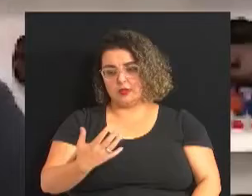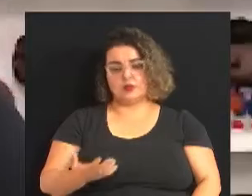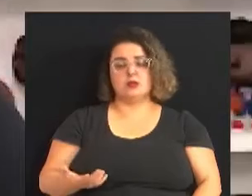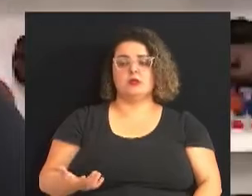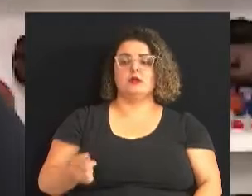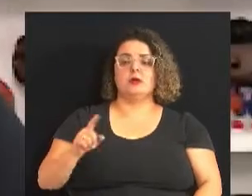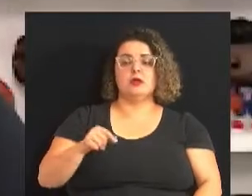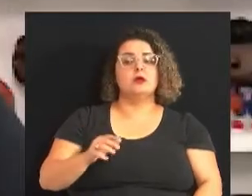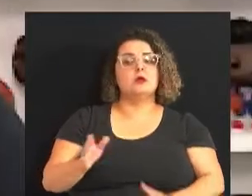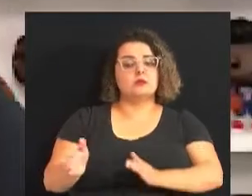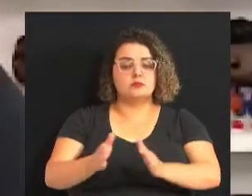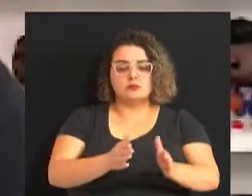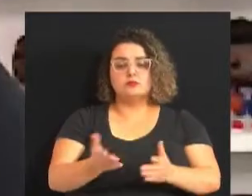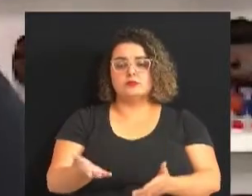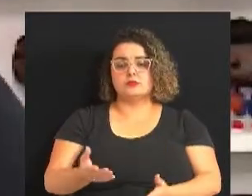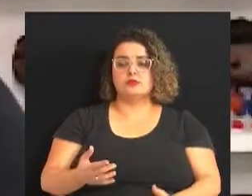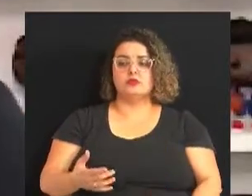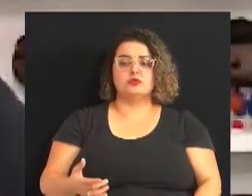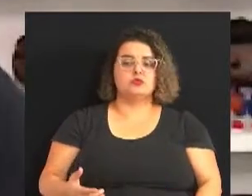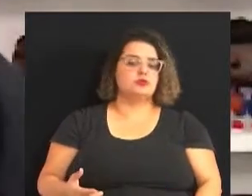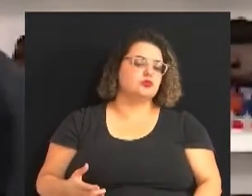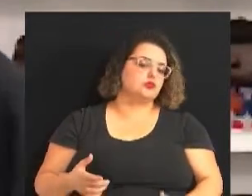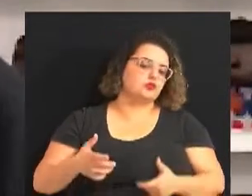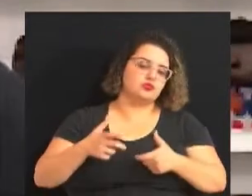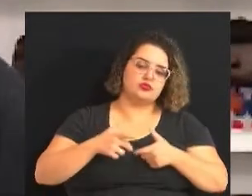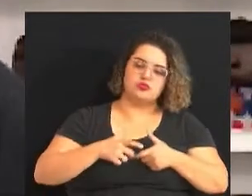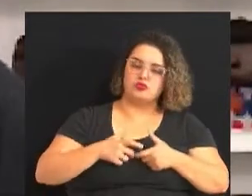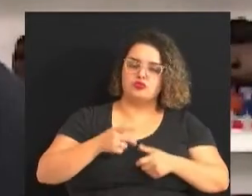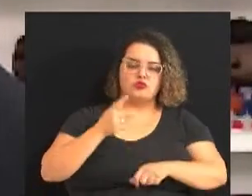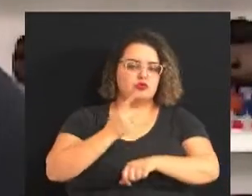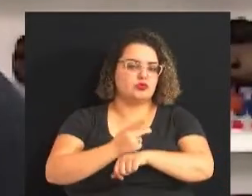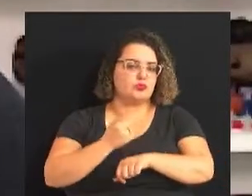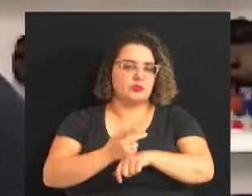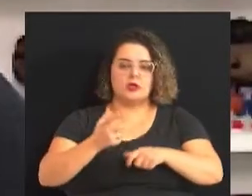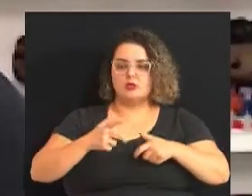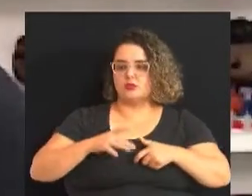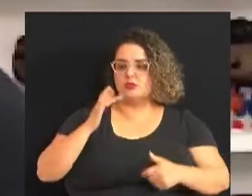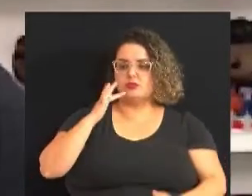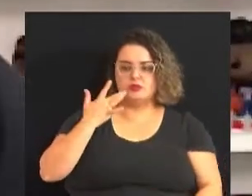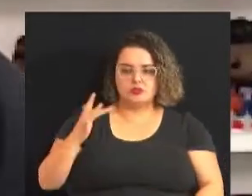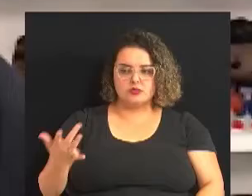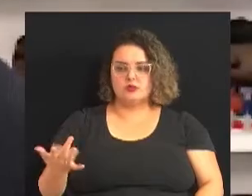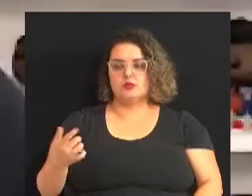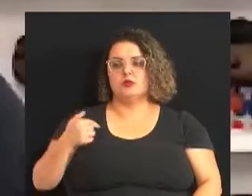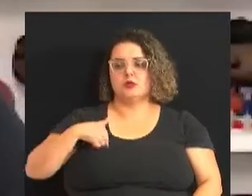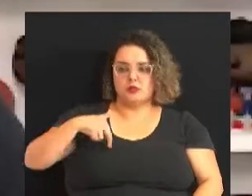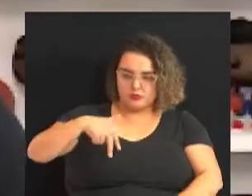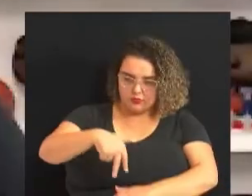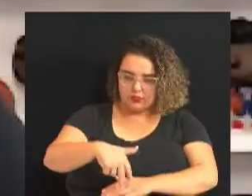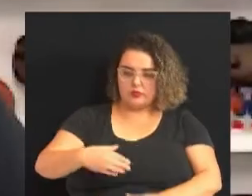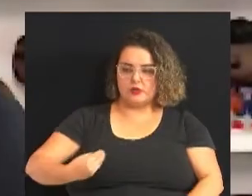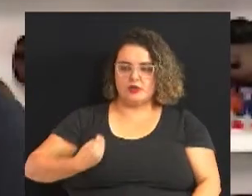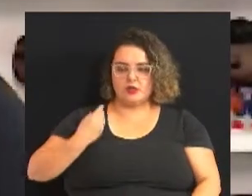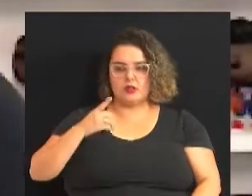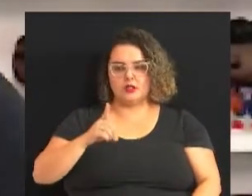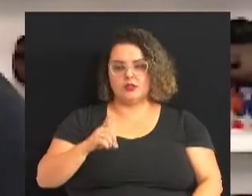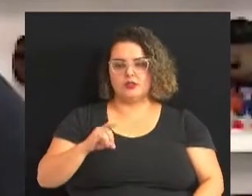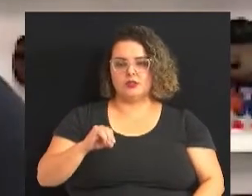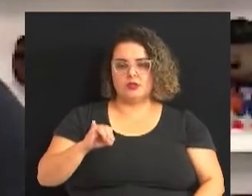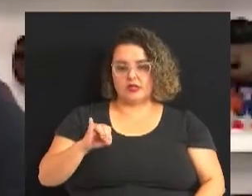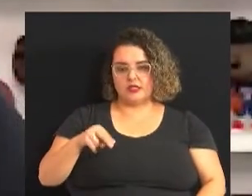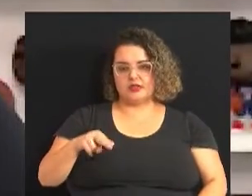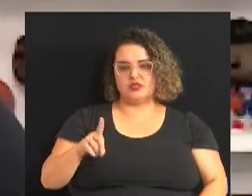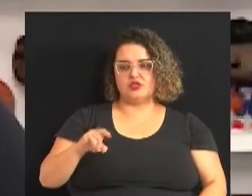da geração de ouro da Argentina, foi medalha de prata em 2002 em Indianápolis, eu estava lá. Depois eles foram campeões olímpicos em Atenas